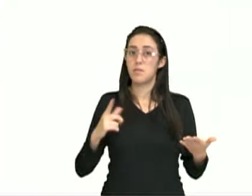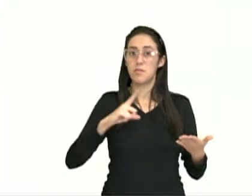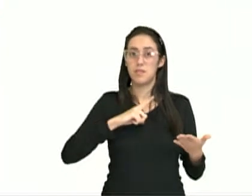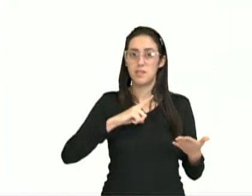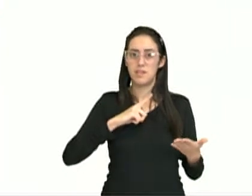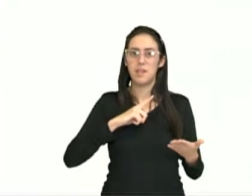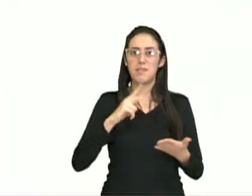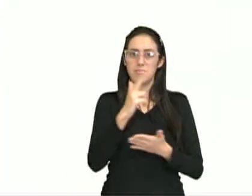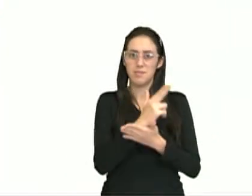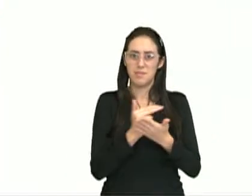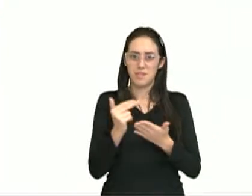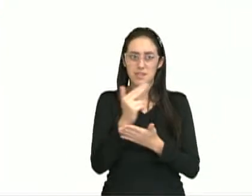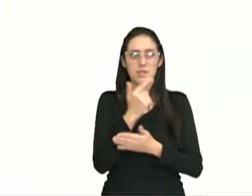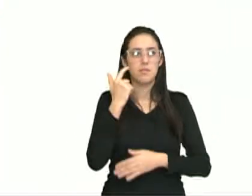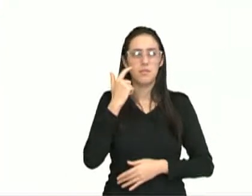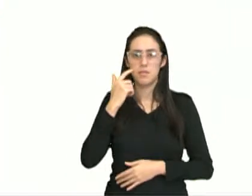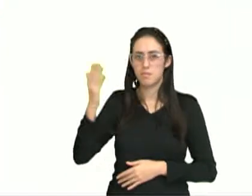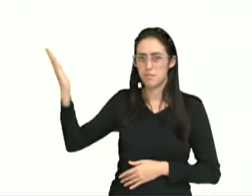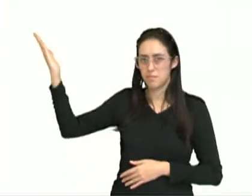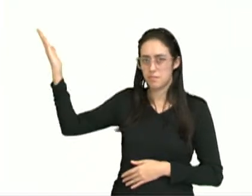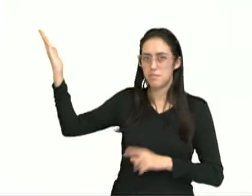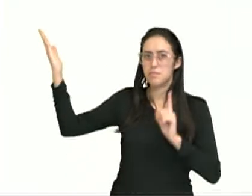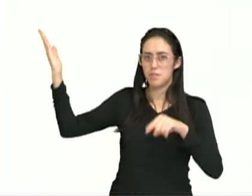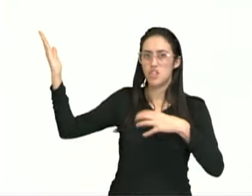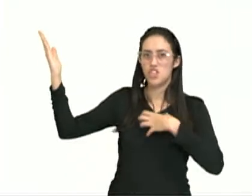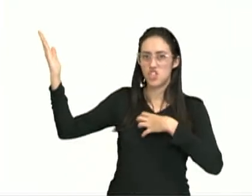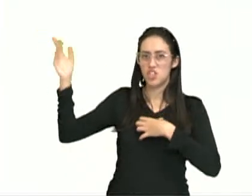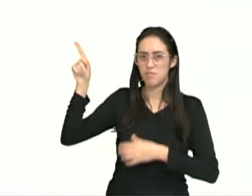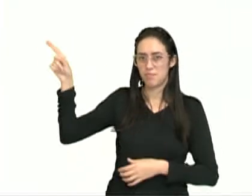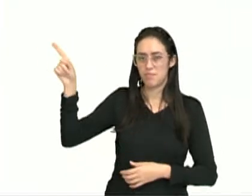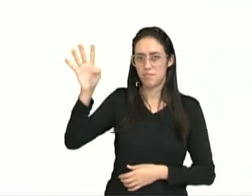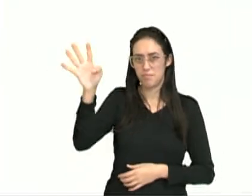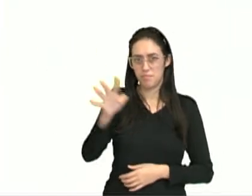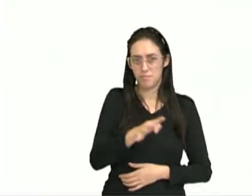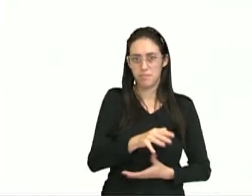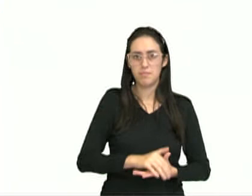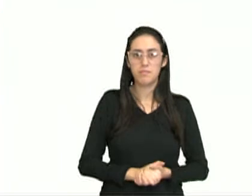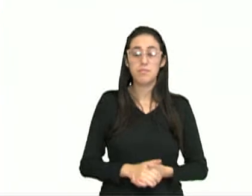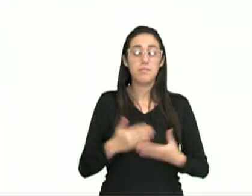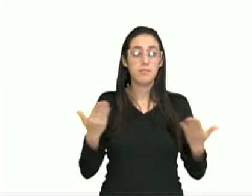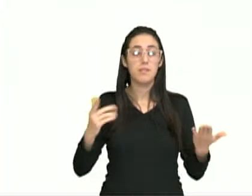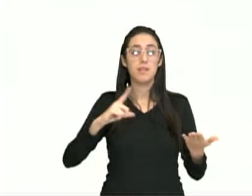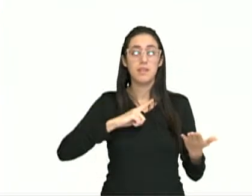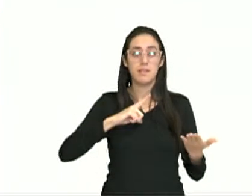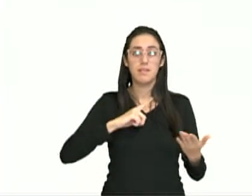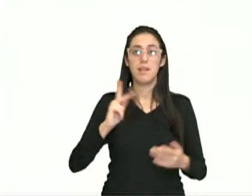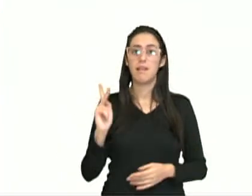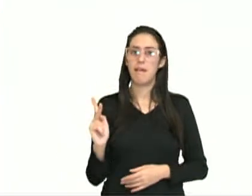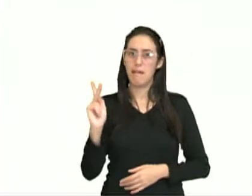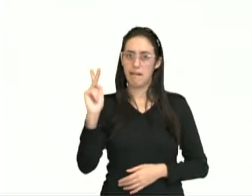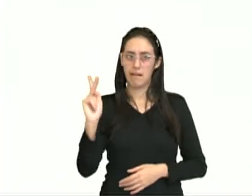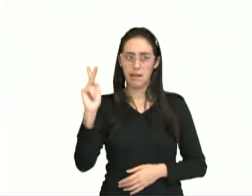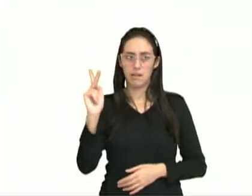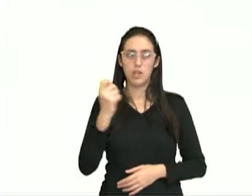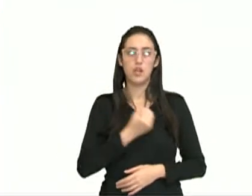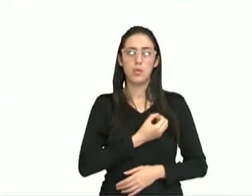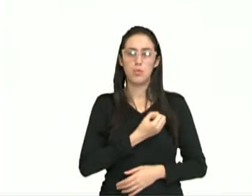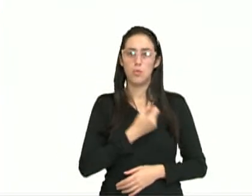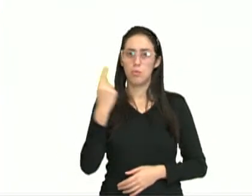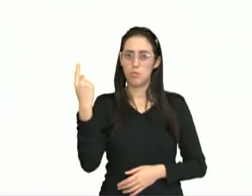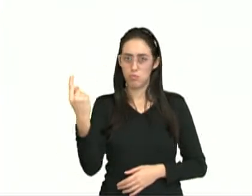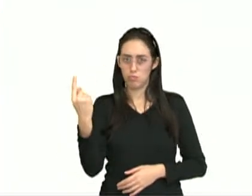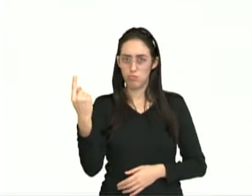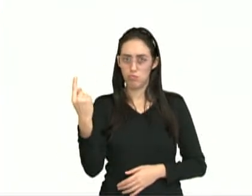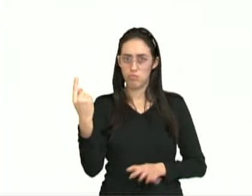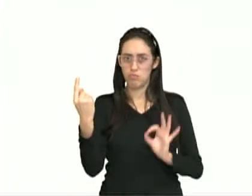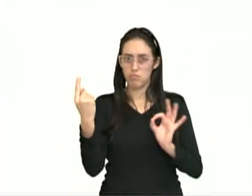de Linus Pauling tem este desenho. Olha só. Então, lá na camada K, que é o número 1, o nível